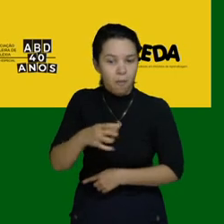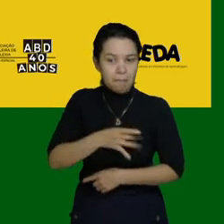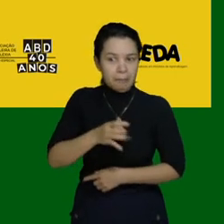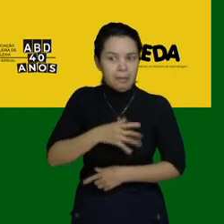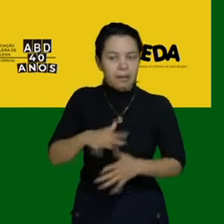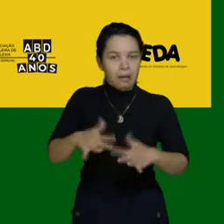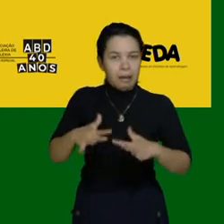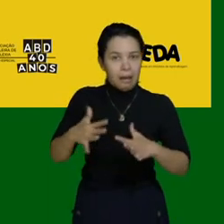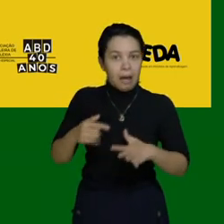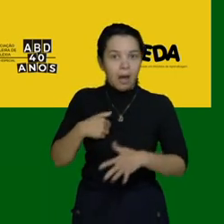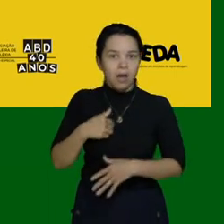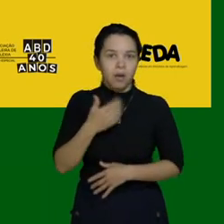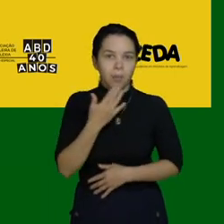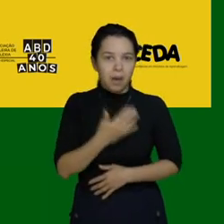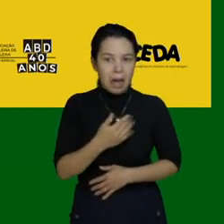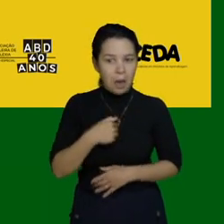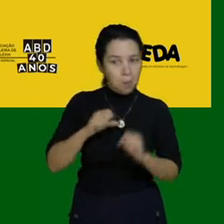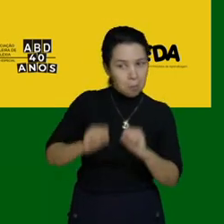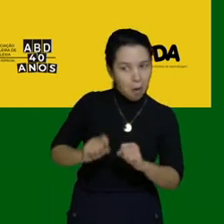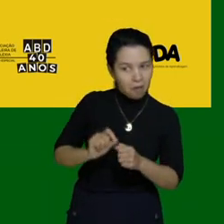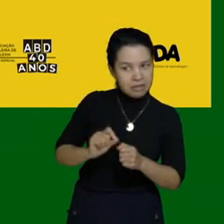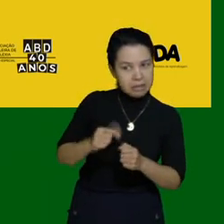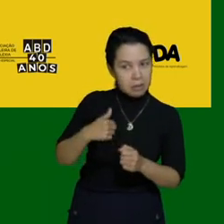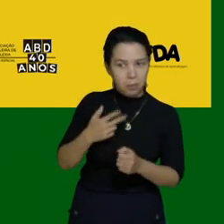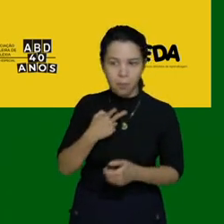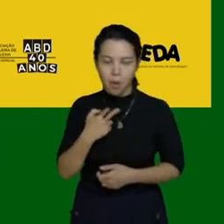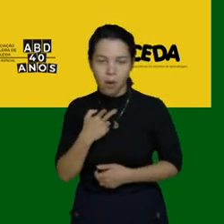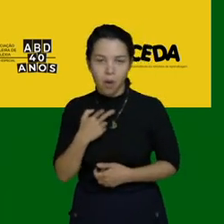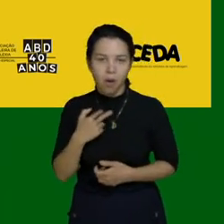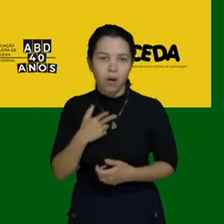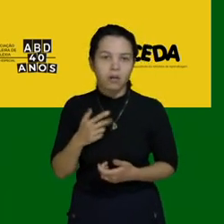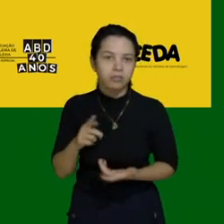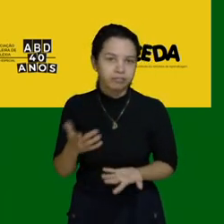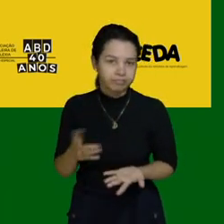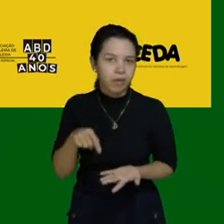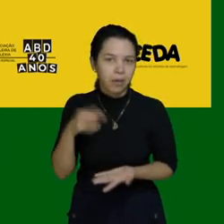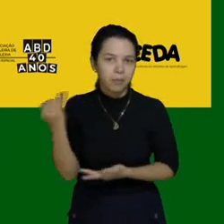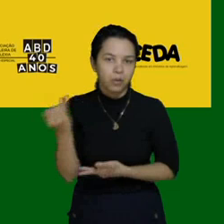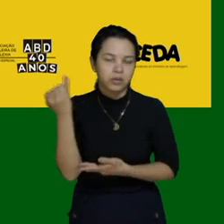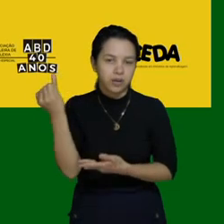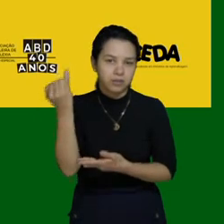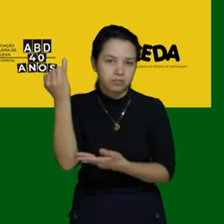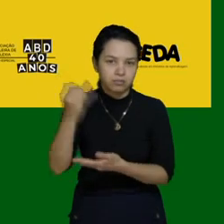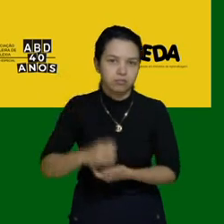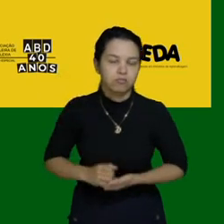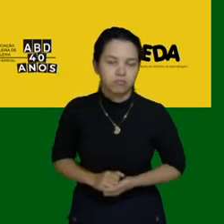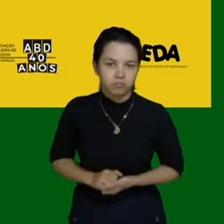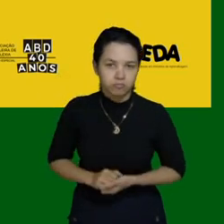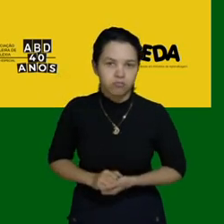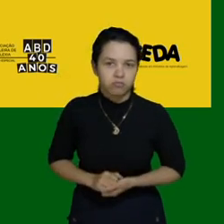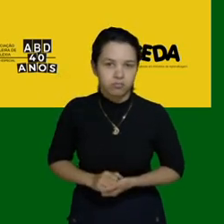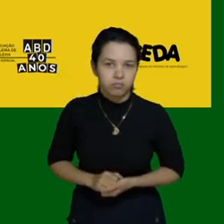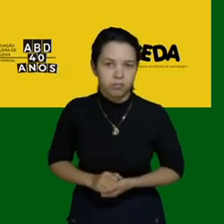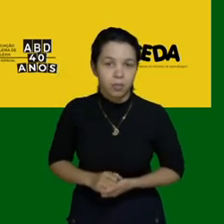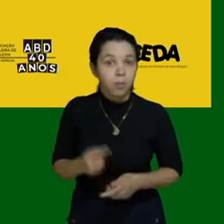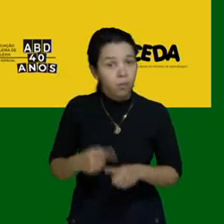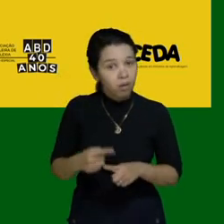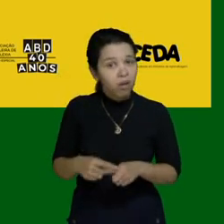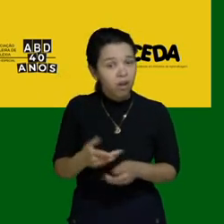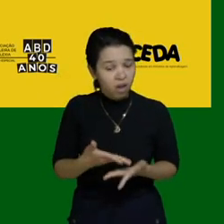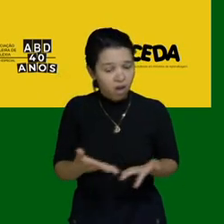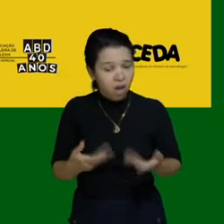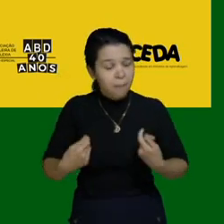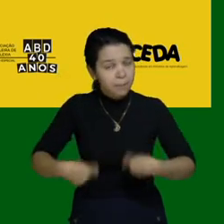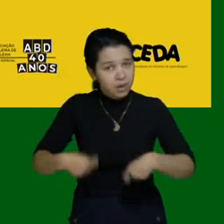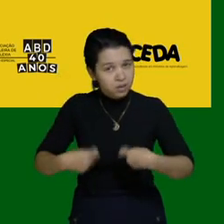ai Será que eu vou poder fazer Será que eu não vou poder Então isso é super importante né porque eles precisam muito da